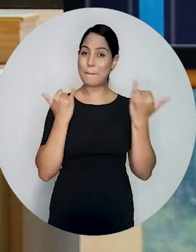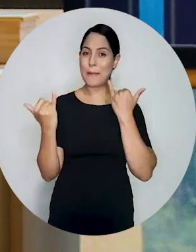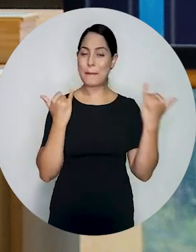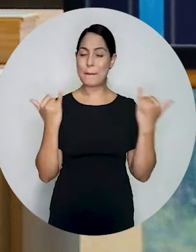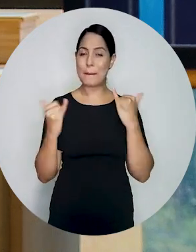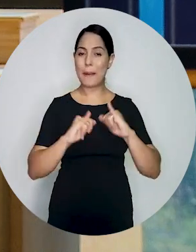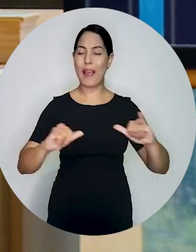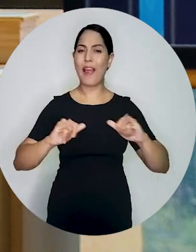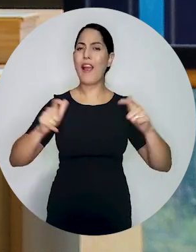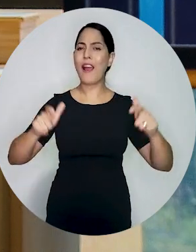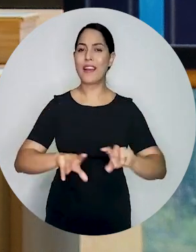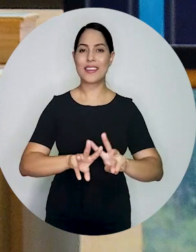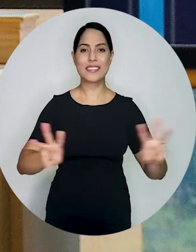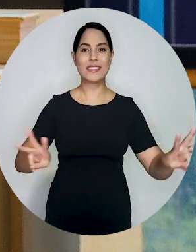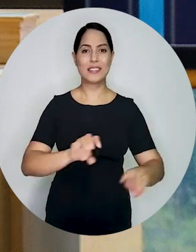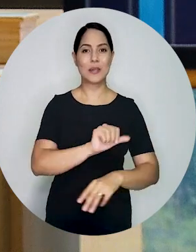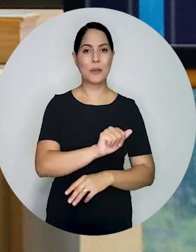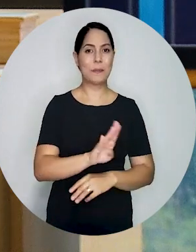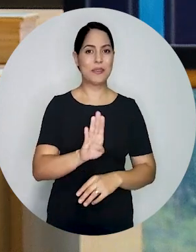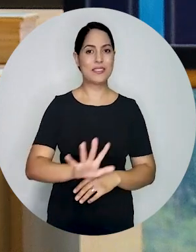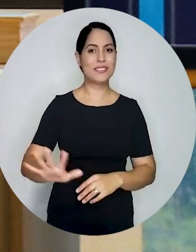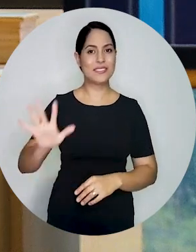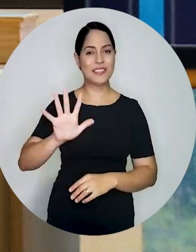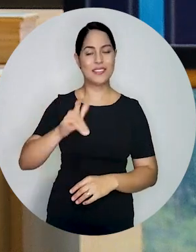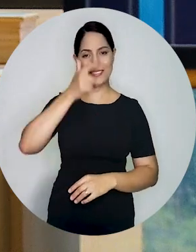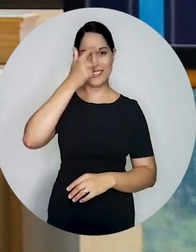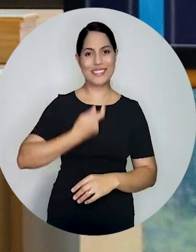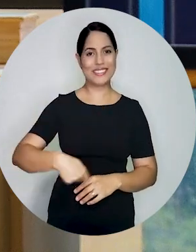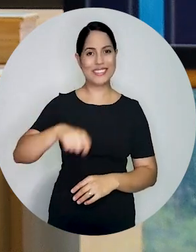as principais notícias no site da OAB Nacional.